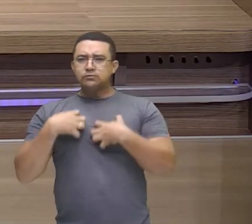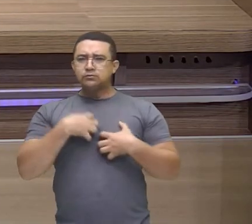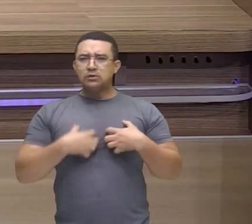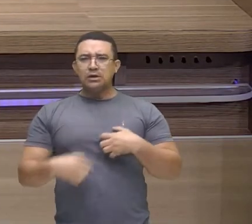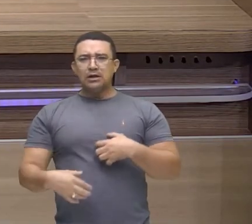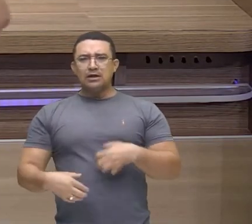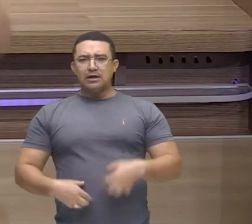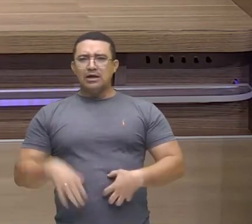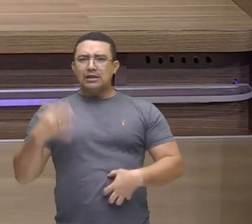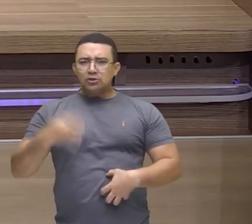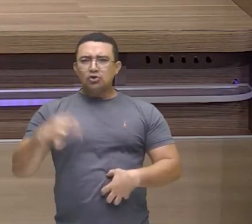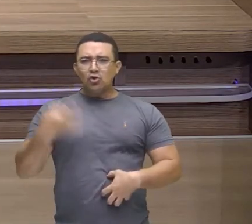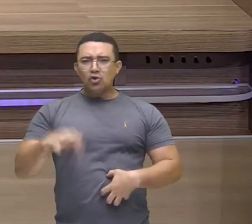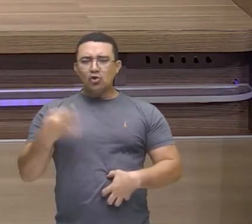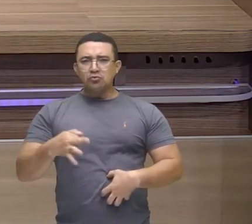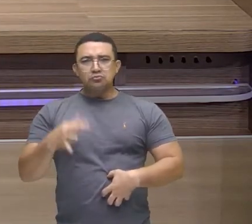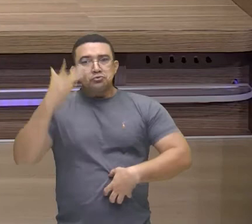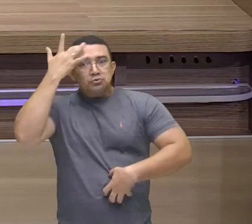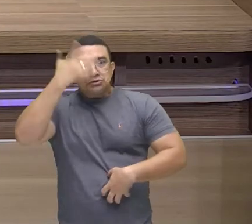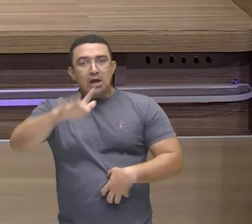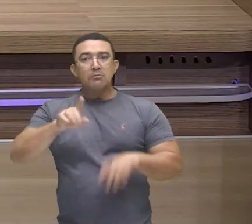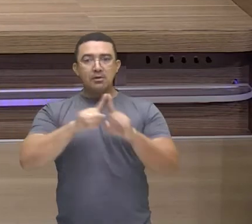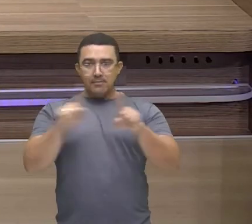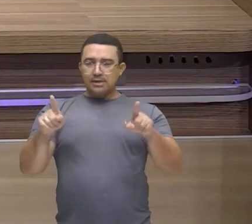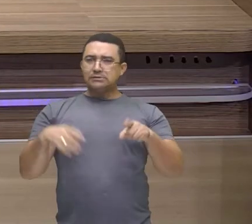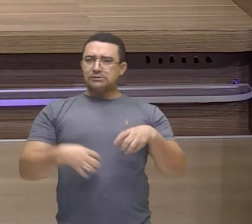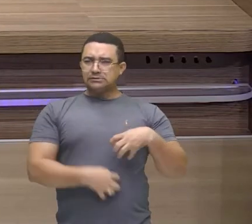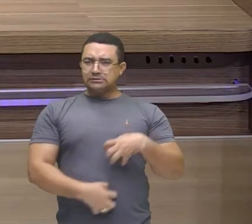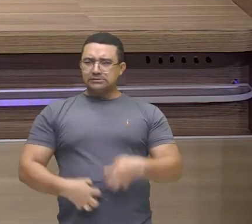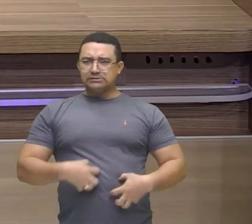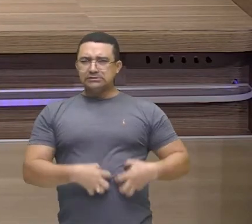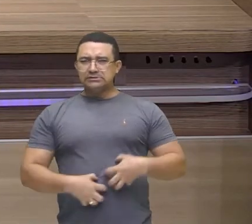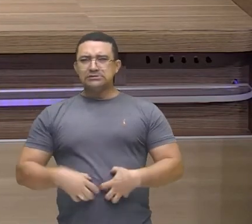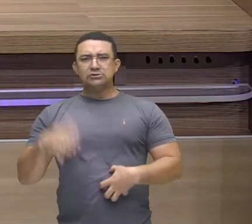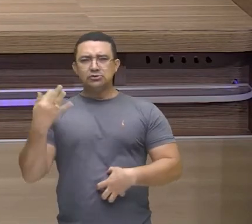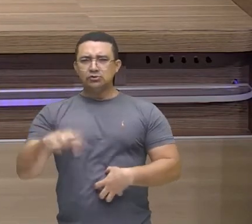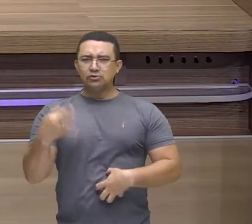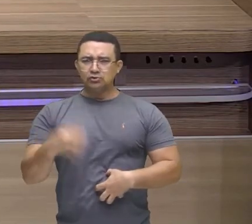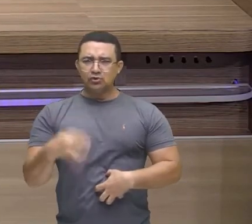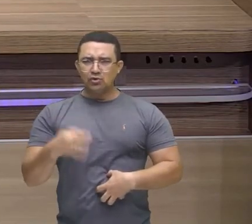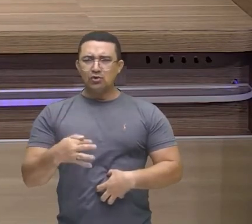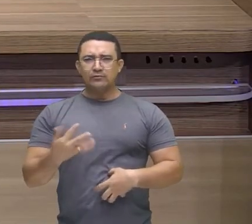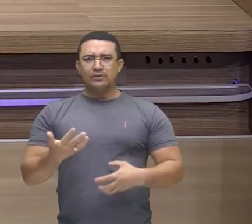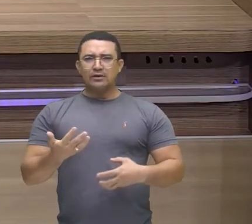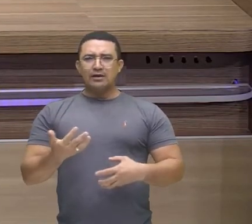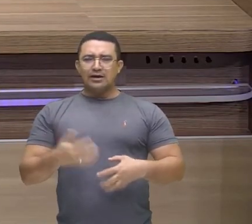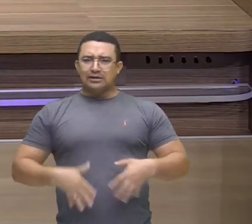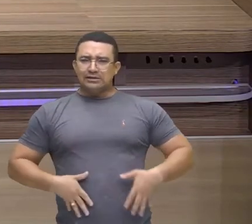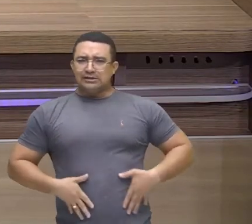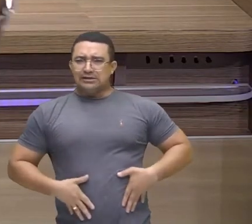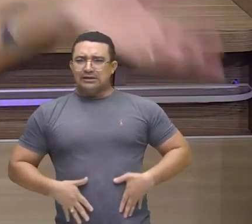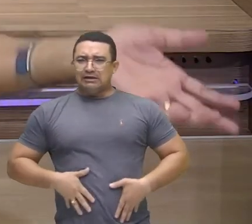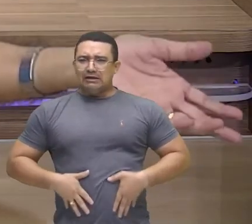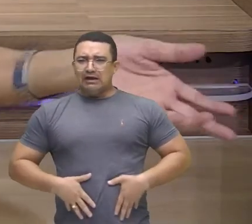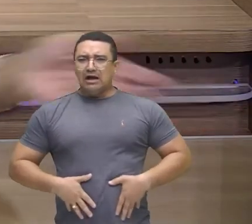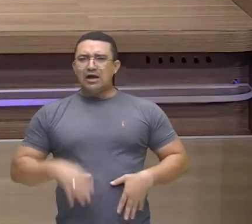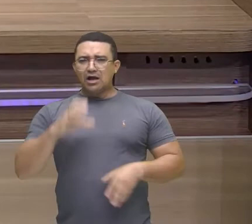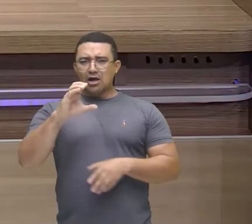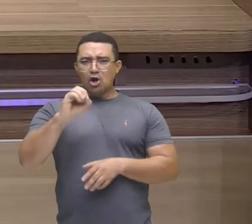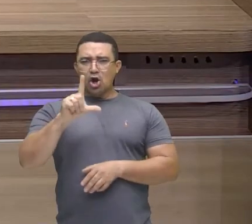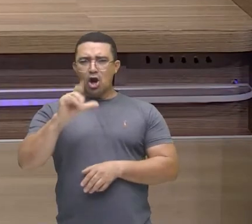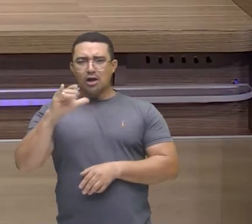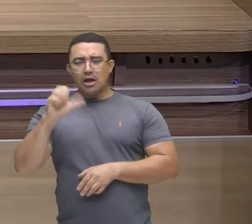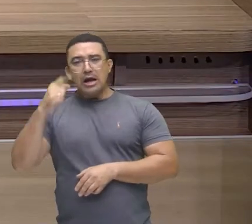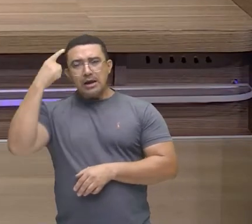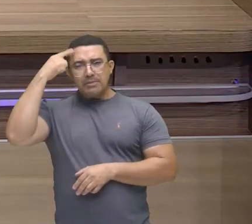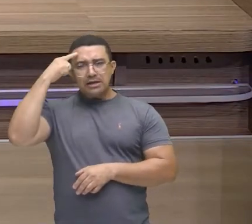moça sente. Ela não sabe o que é, mas ela sente aquele desconforto aqui no baixo ventre, no pé da barriga, aí ela sente uma cólicazinha, ela pensa que foi da comida, que